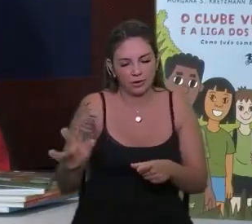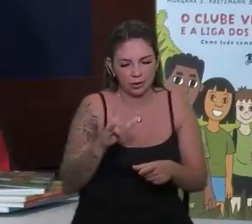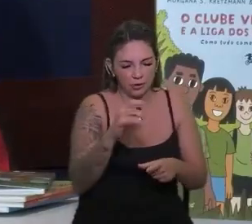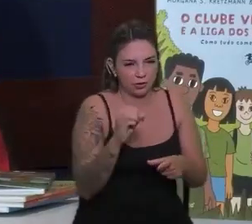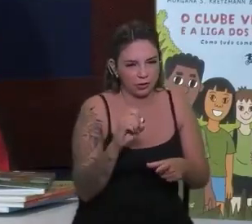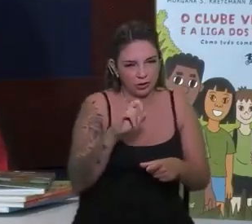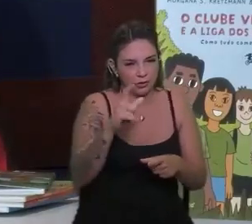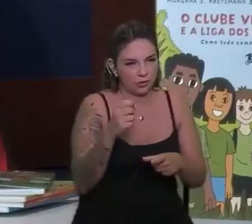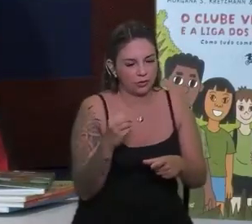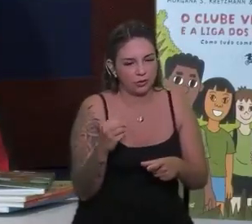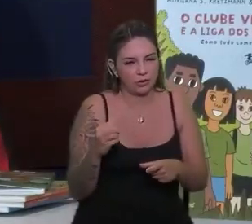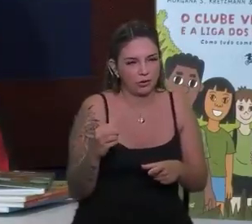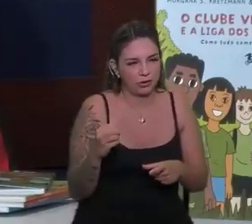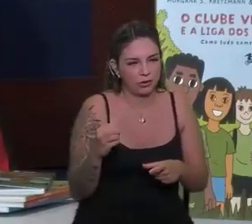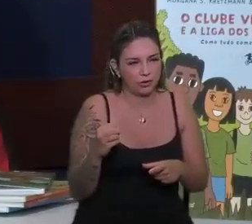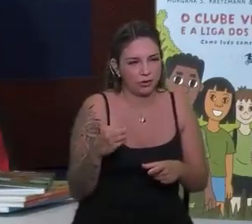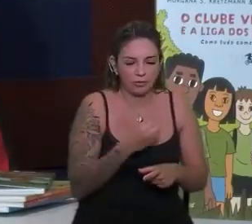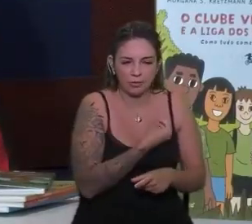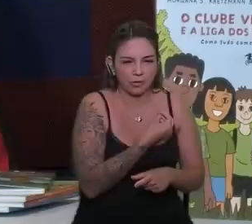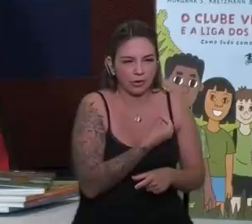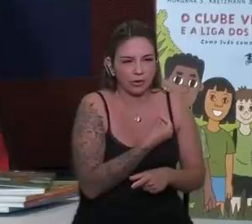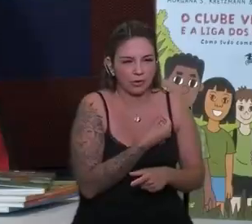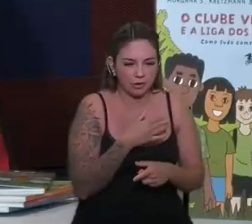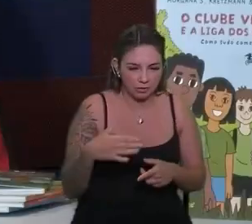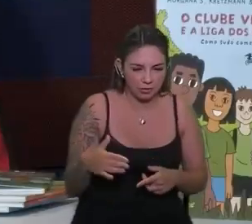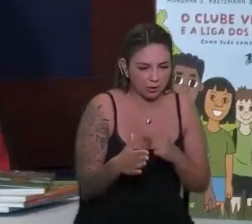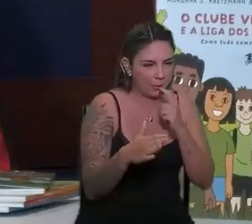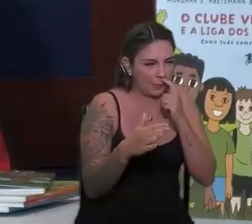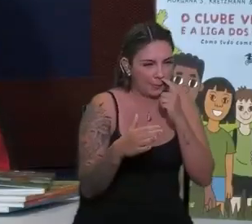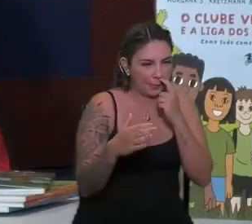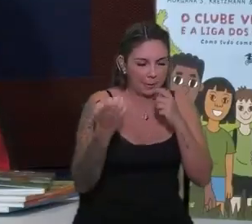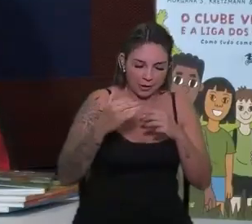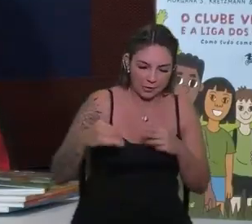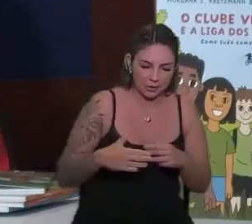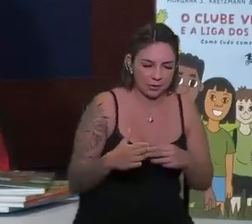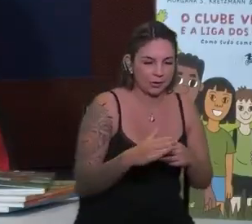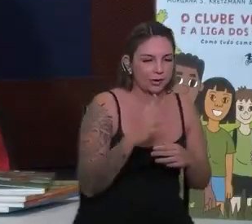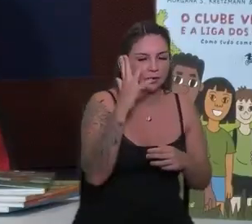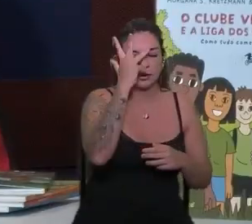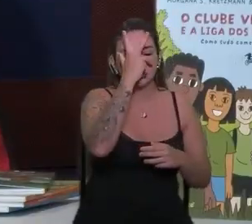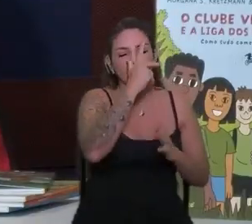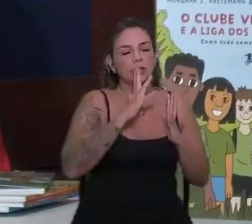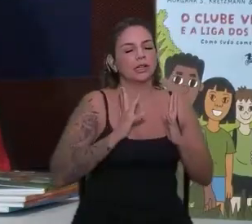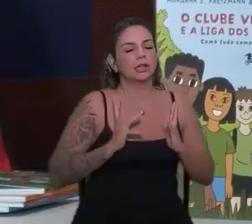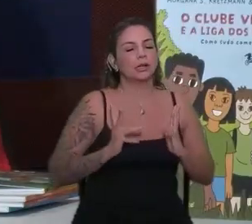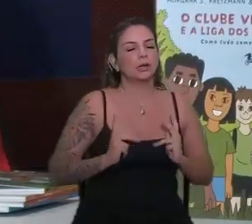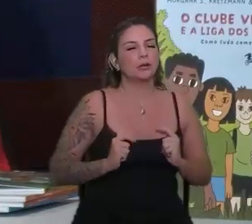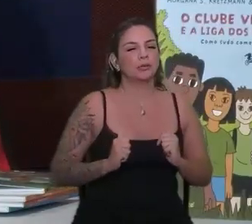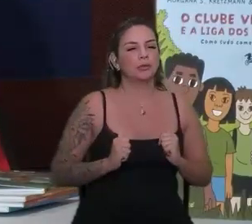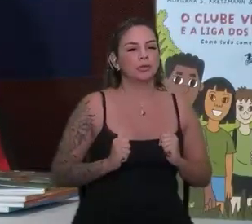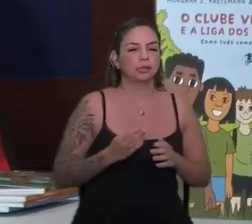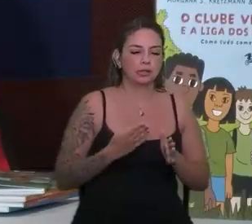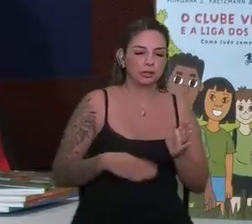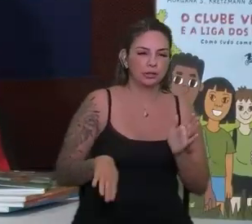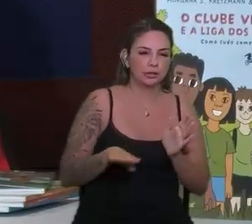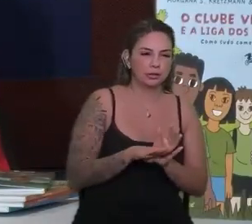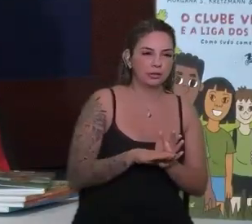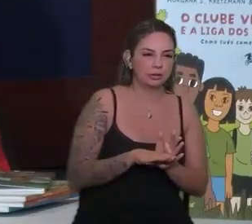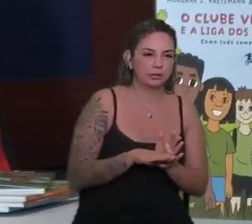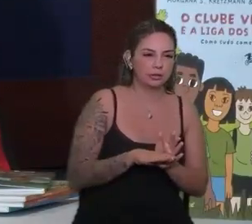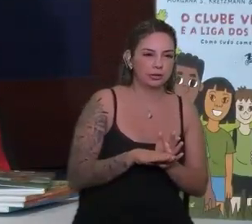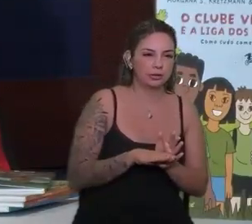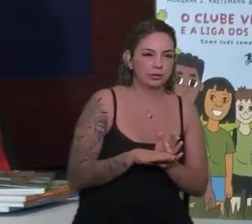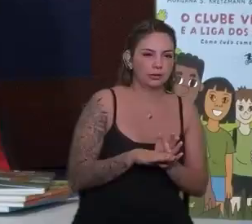lixo, lixo e lixo. Minha vida é passar. Eu queria passar lindo e limpo, e chegando ao meu